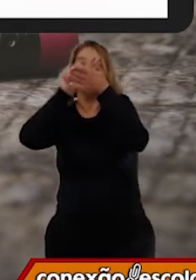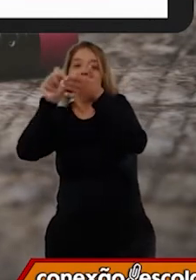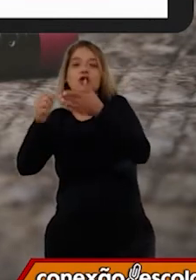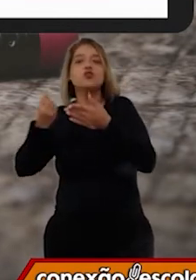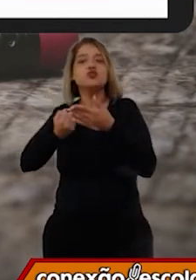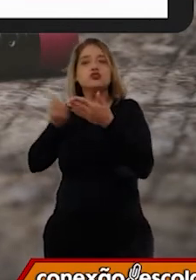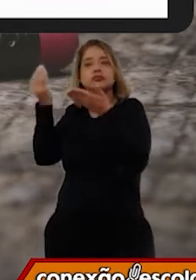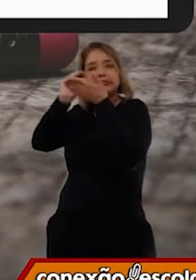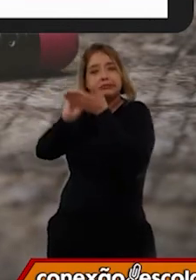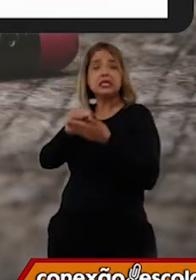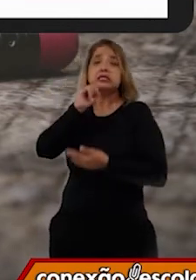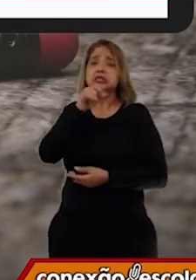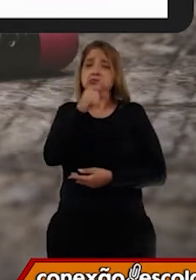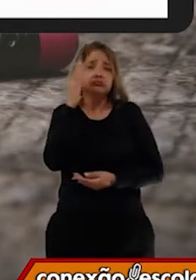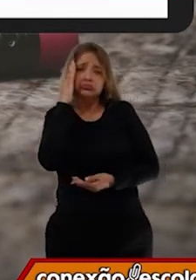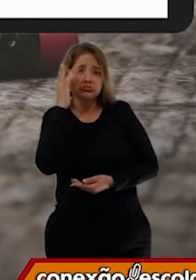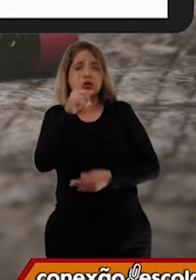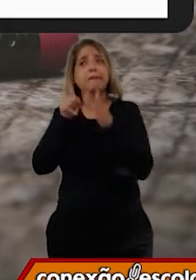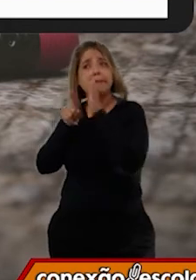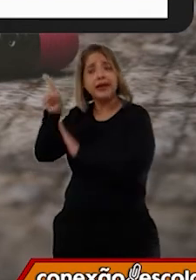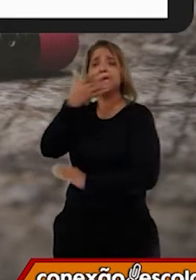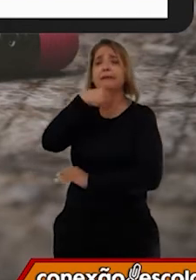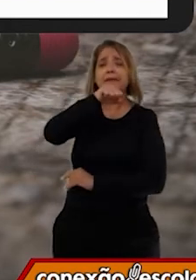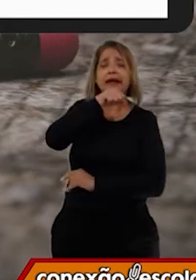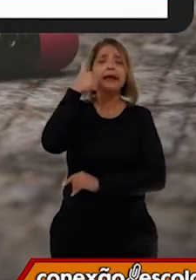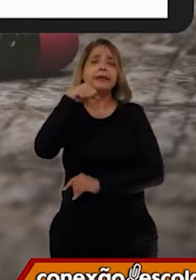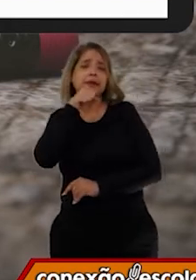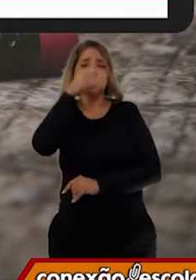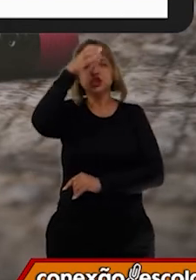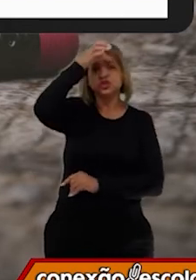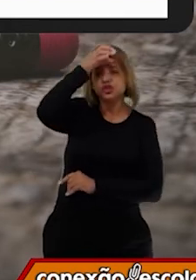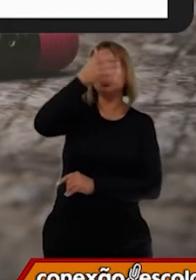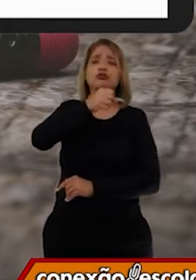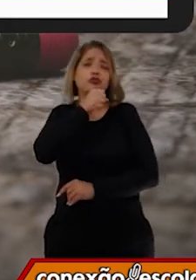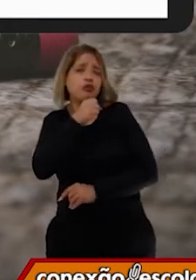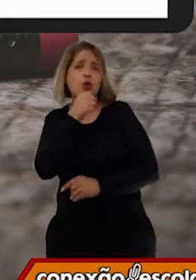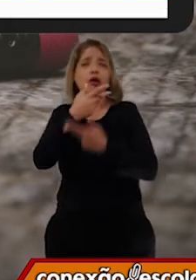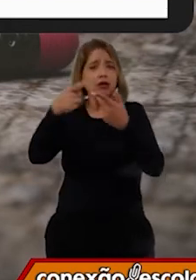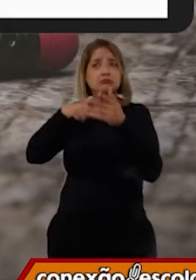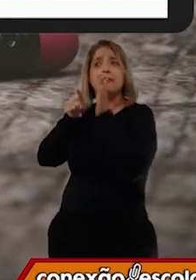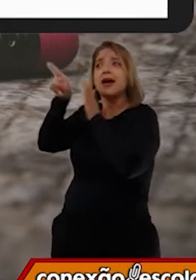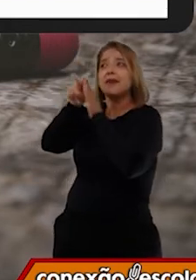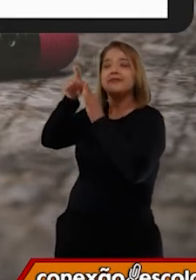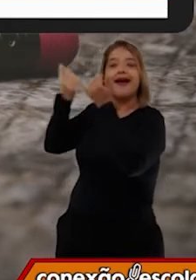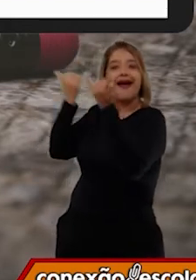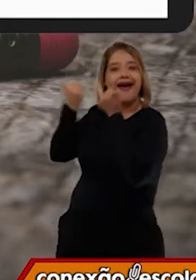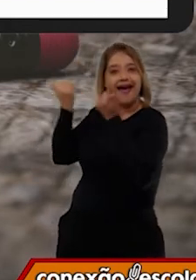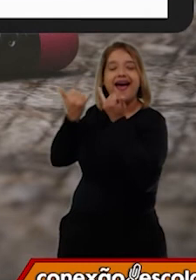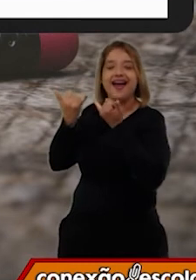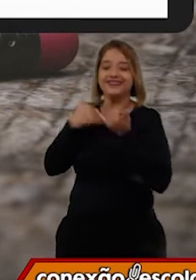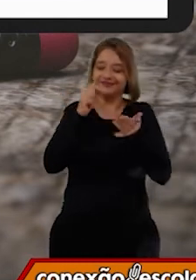mamãe e o papai, o titio, o vovô e a vovó, que eles sabem te dar essa informação. Porque às vezes a gente não sabe,